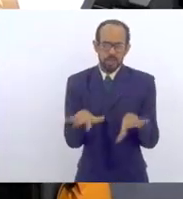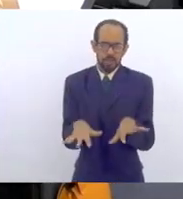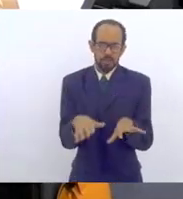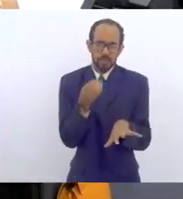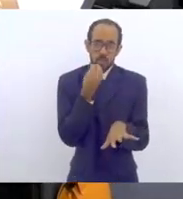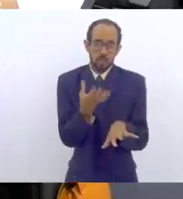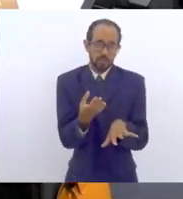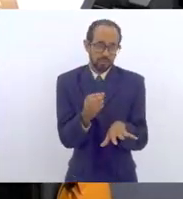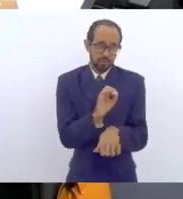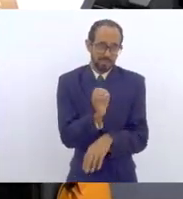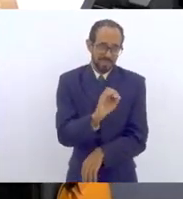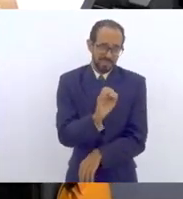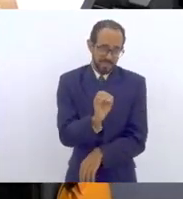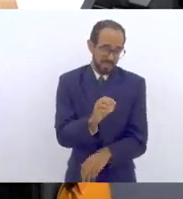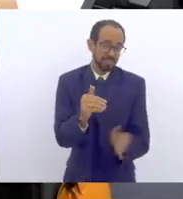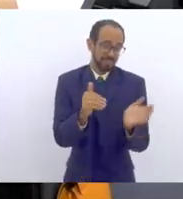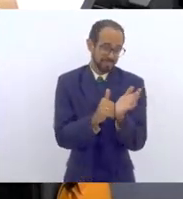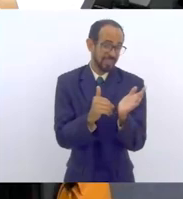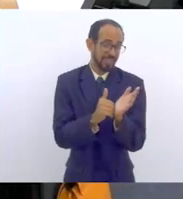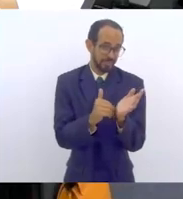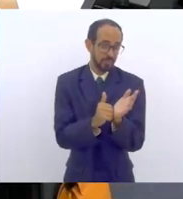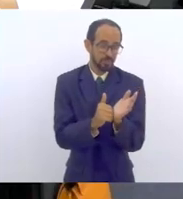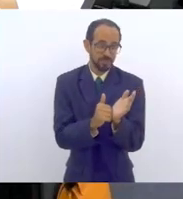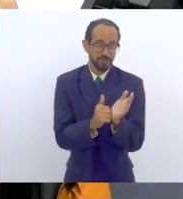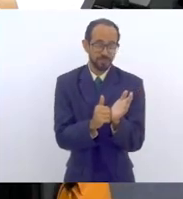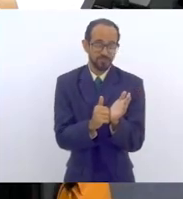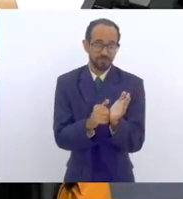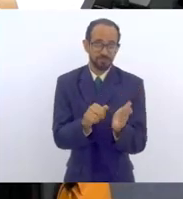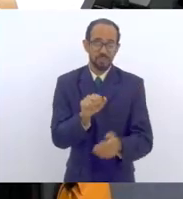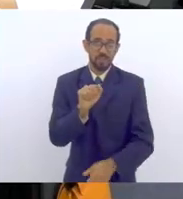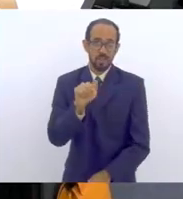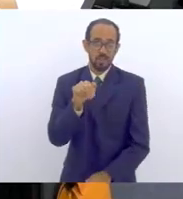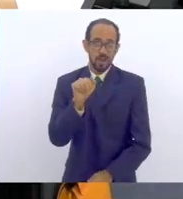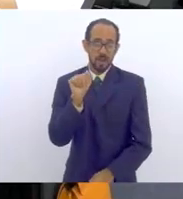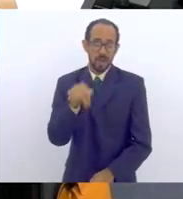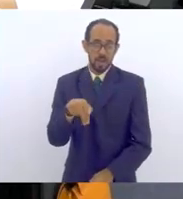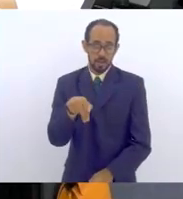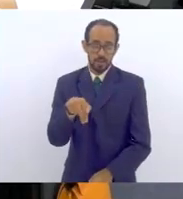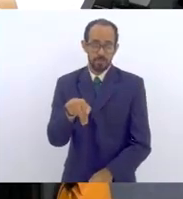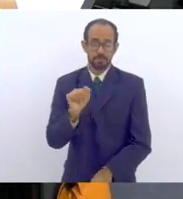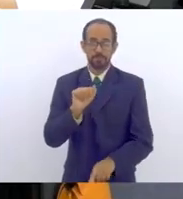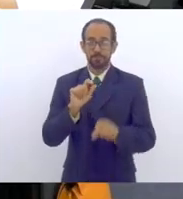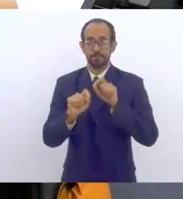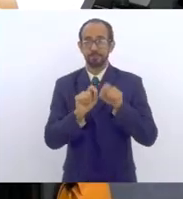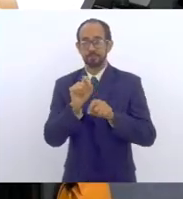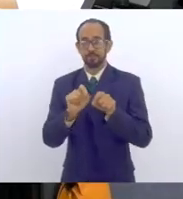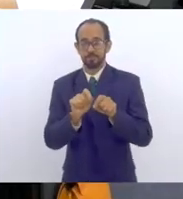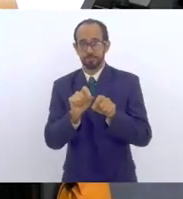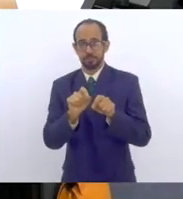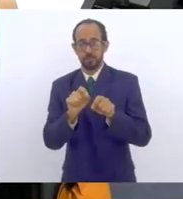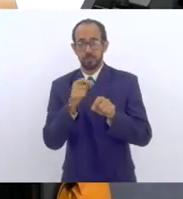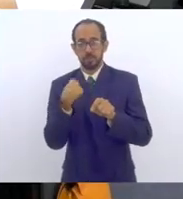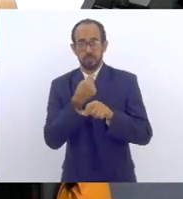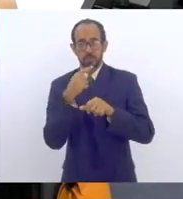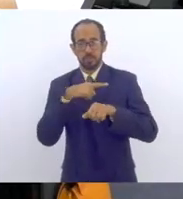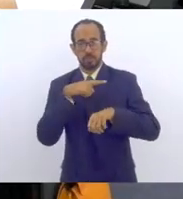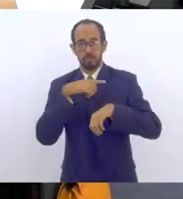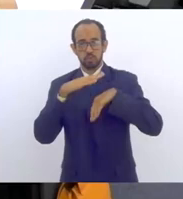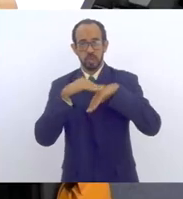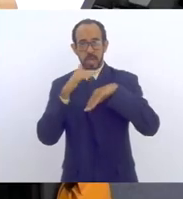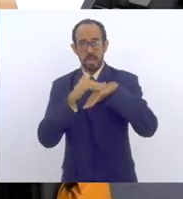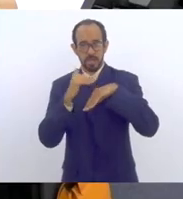né guardar segredo O Alan ele a gente tem um carinho muito grande por